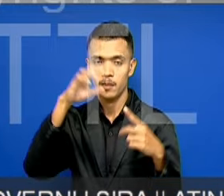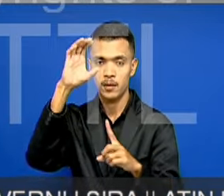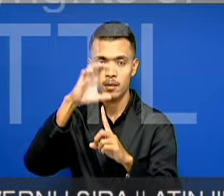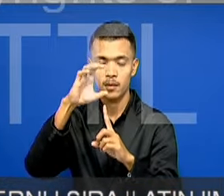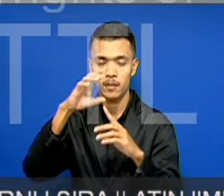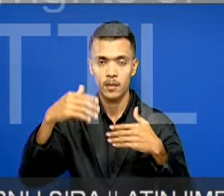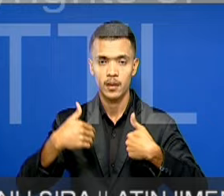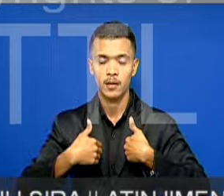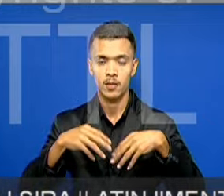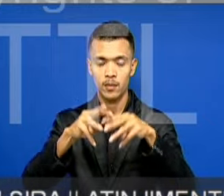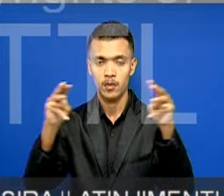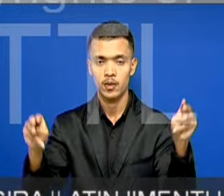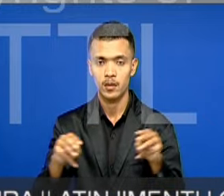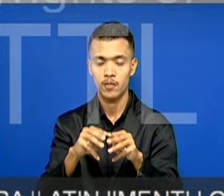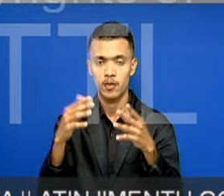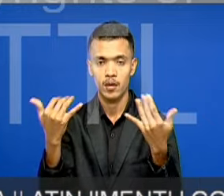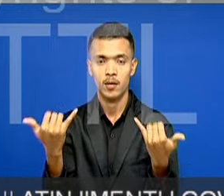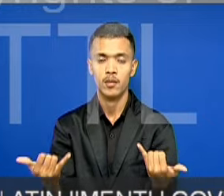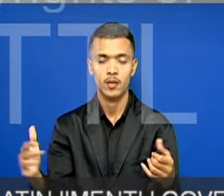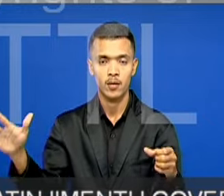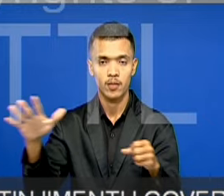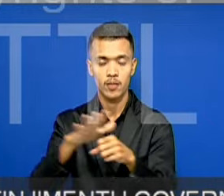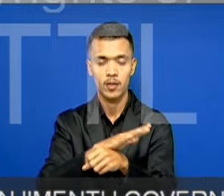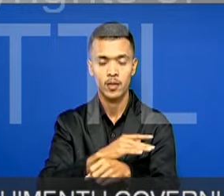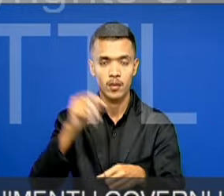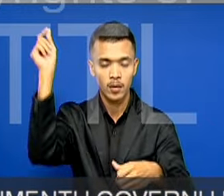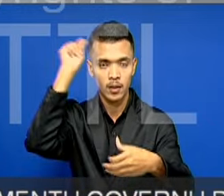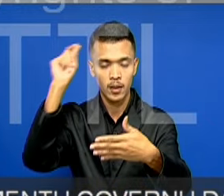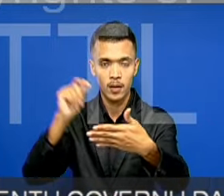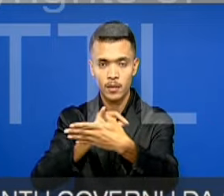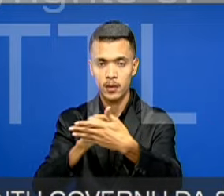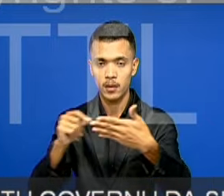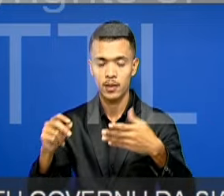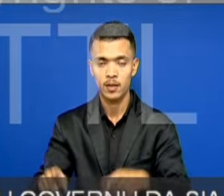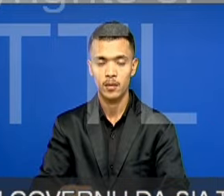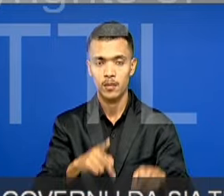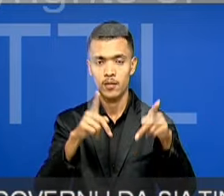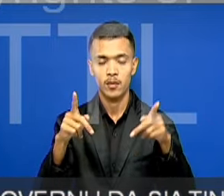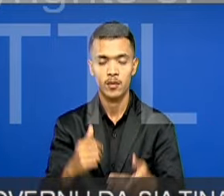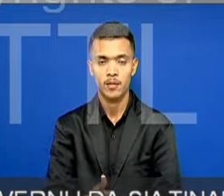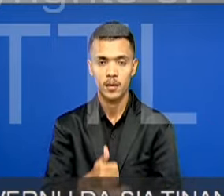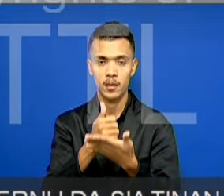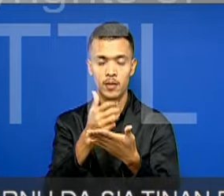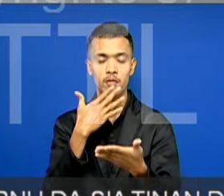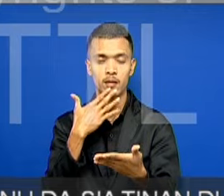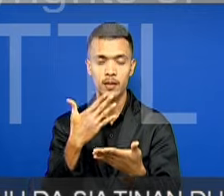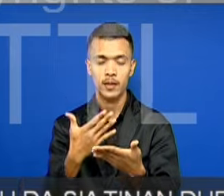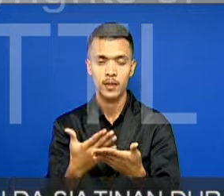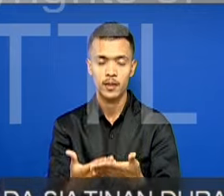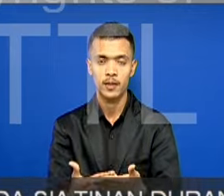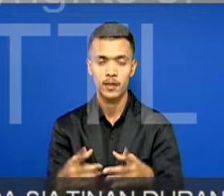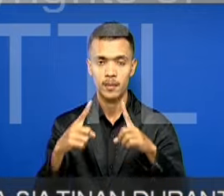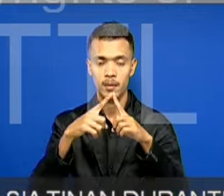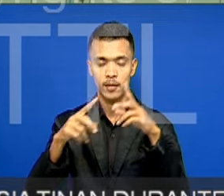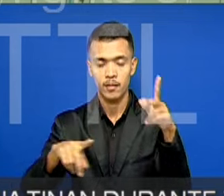agora preenchido rotona. E o programa no governo e a administração pública e da Nebeca foi atendimento mais efetivo e eficácia para